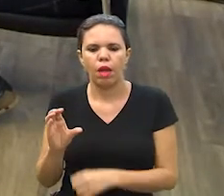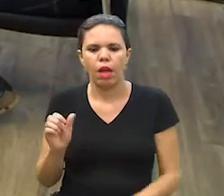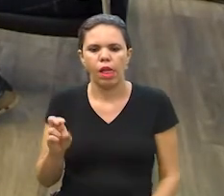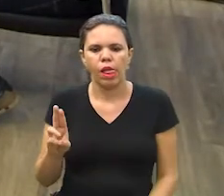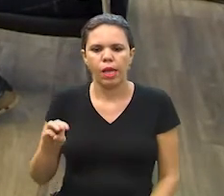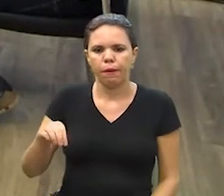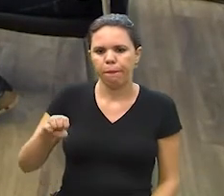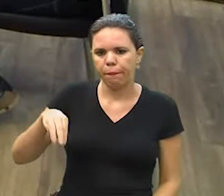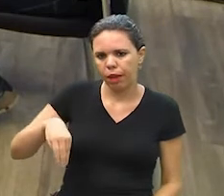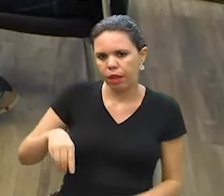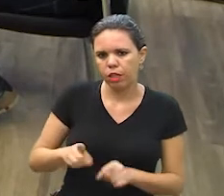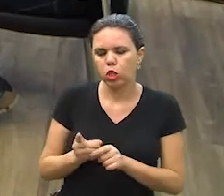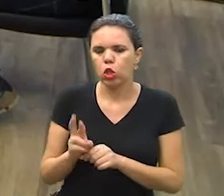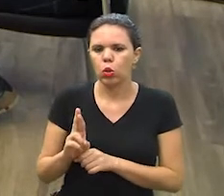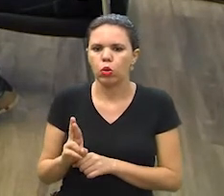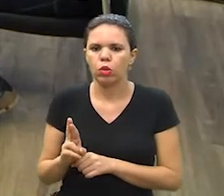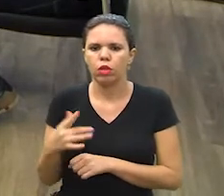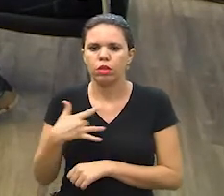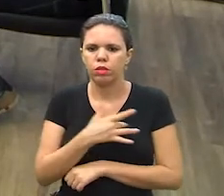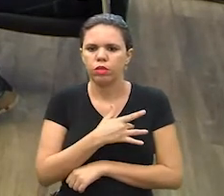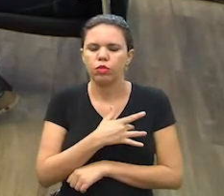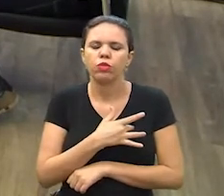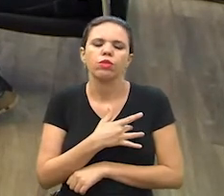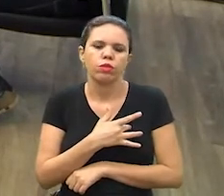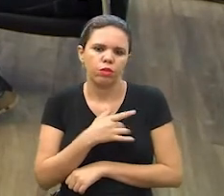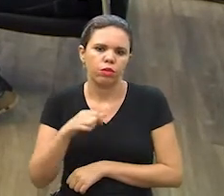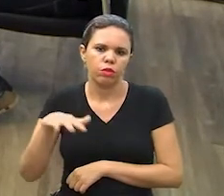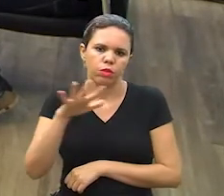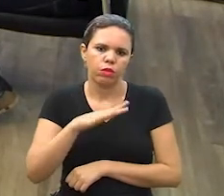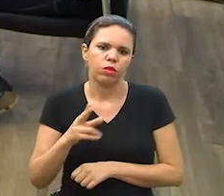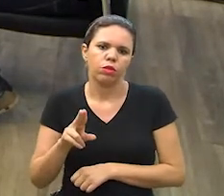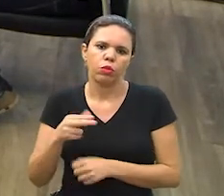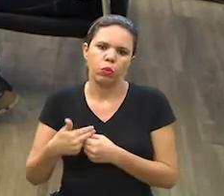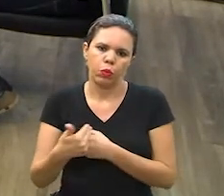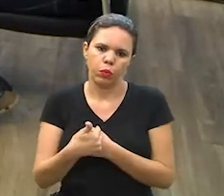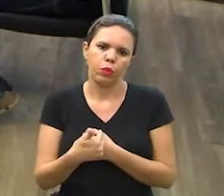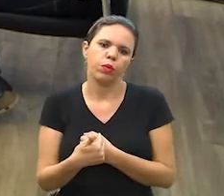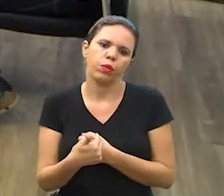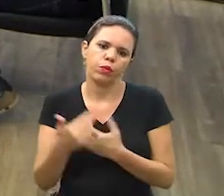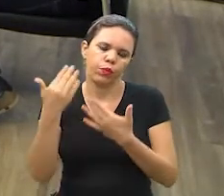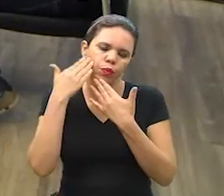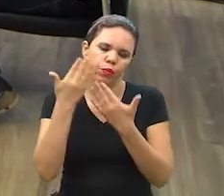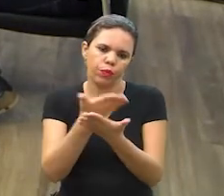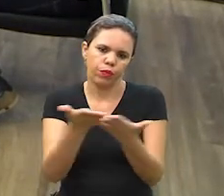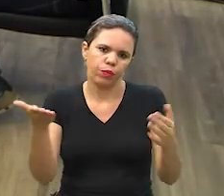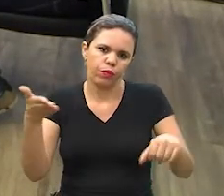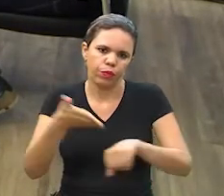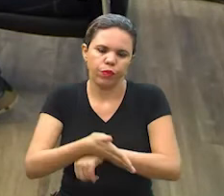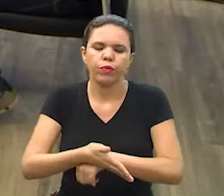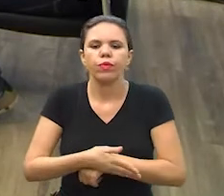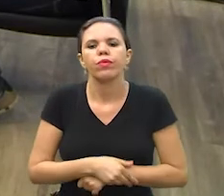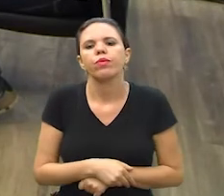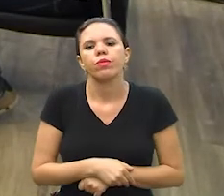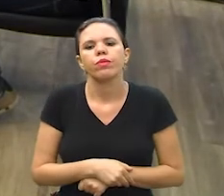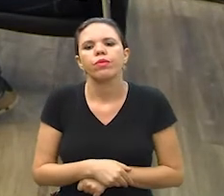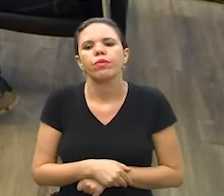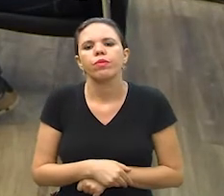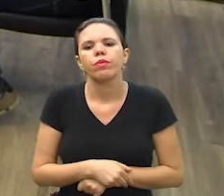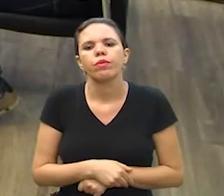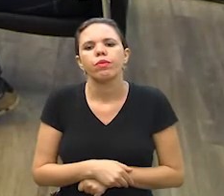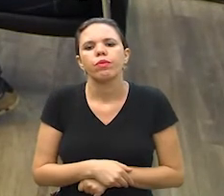Campos Lavras, ela que tem doutorado em saúde coletiva pela Unicamp. Agradeço a sua participação,